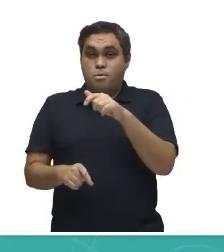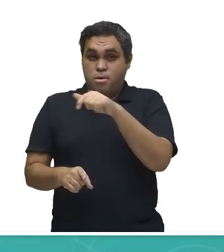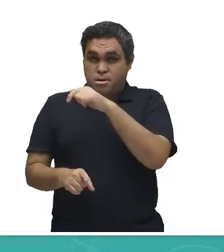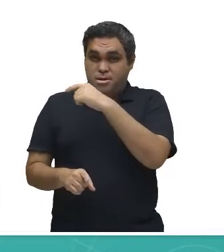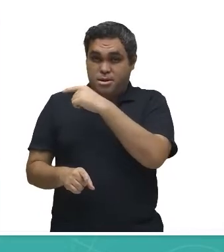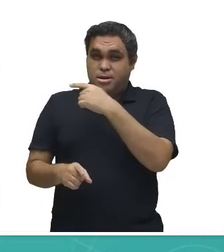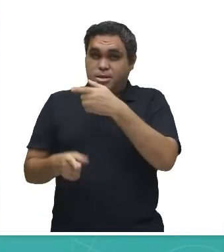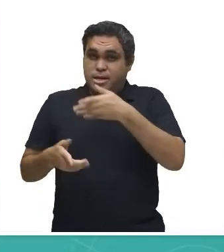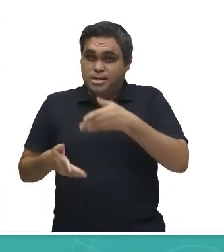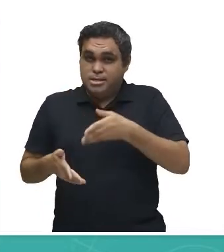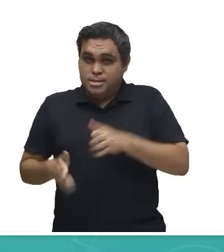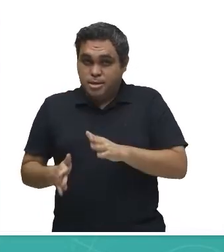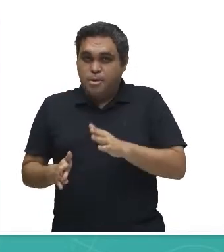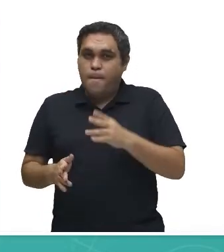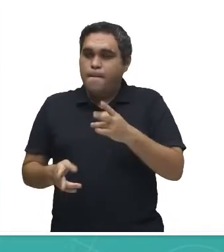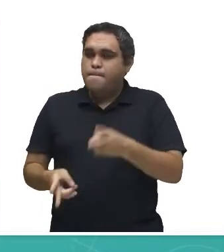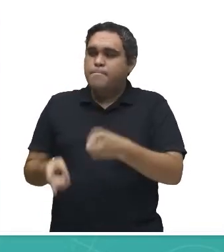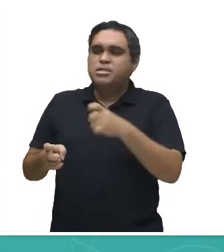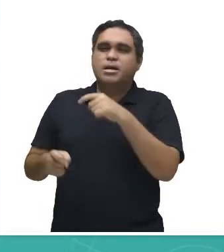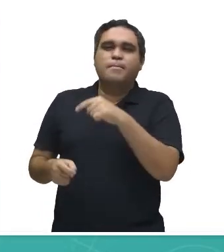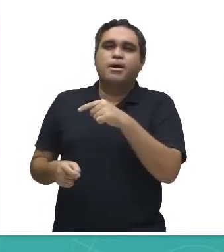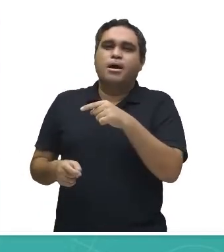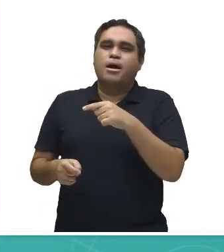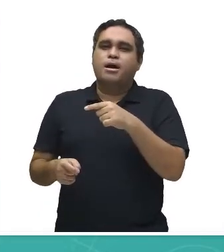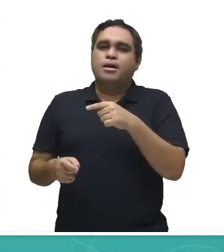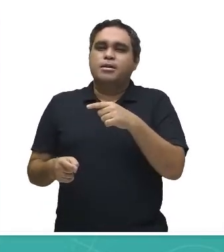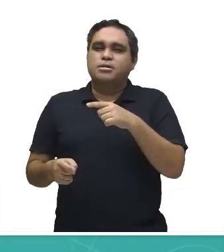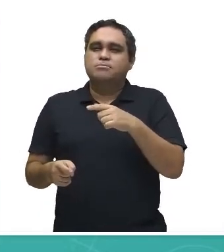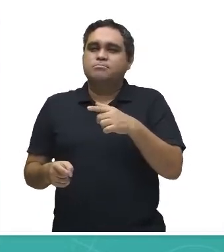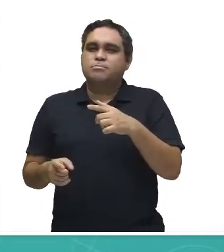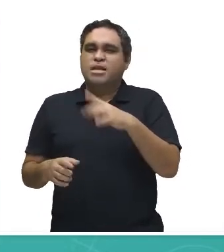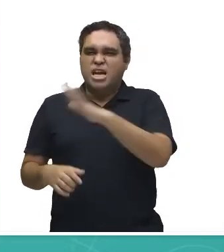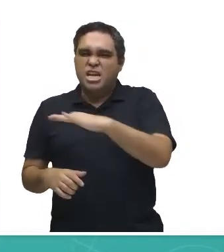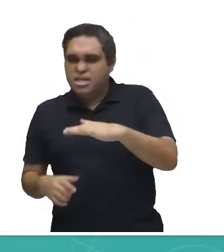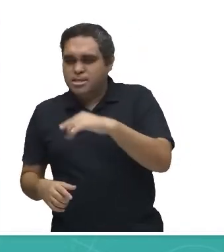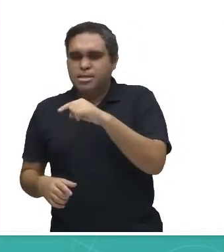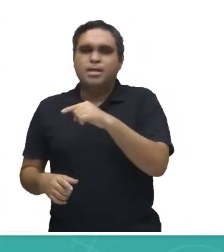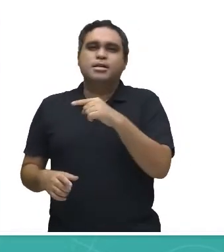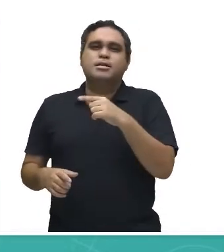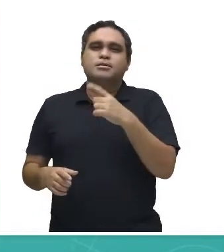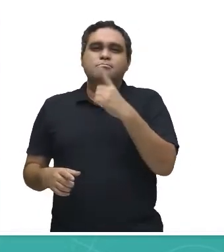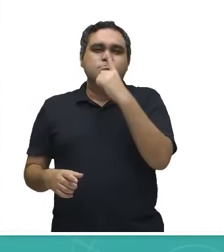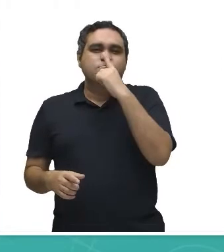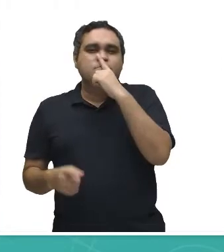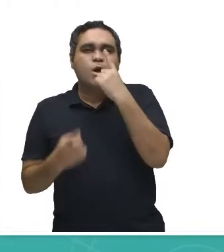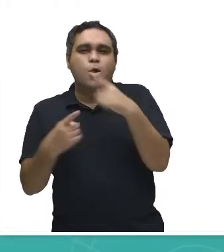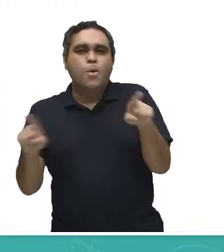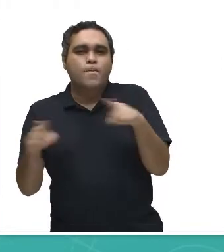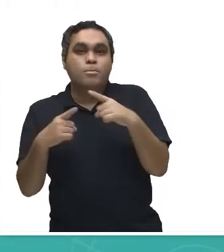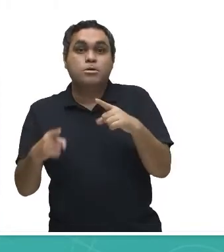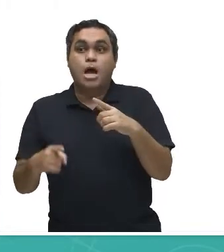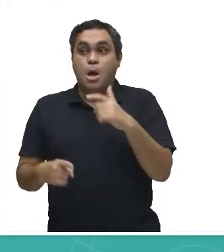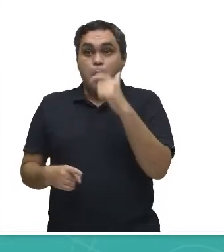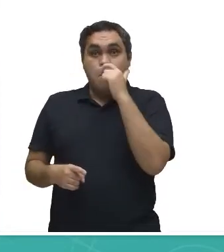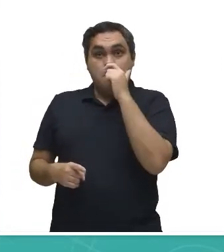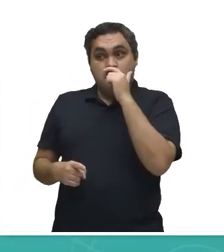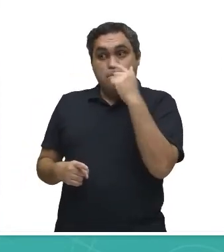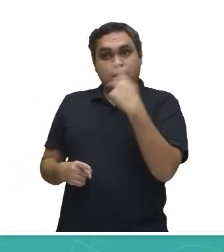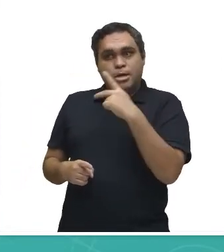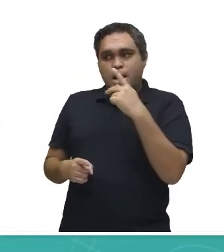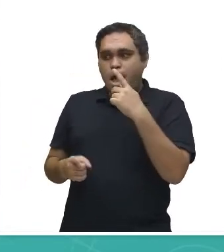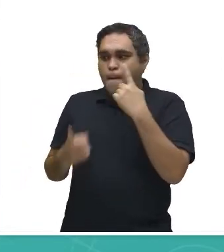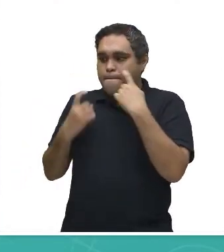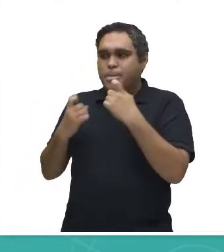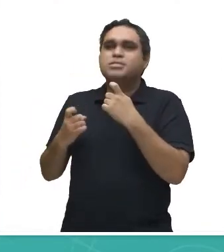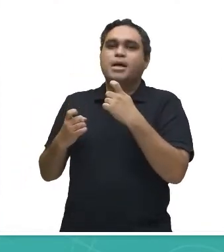pediu, encomendou na Itália uma flauta italiana para que Pixinguinha pudesse desenvolver os seus dotes artísticos. Muito bacana,